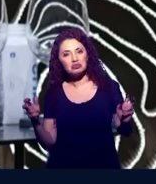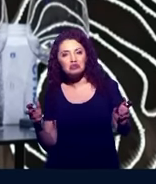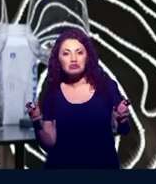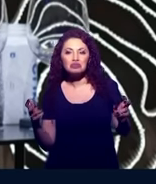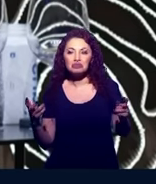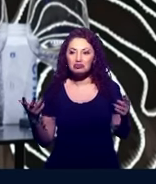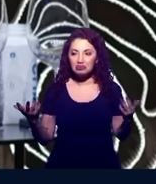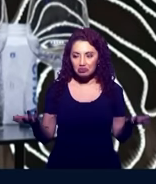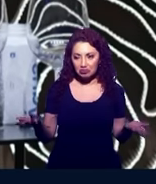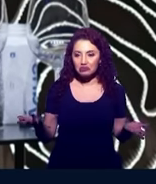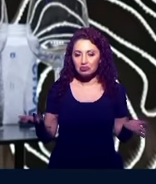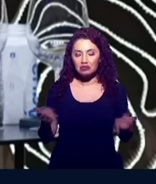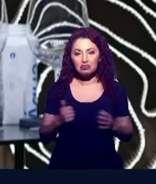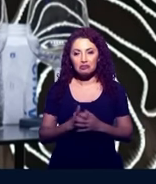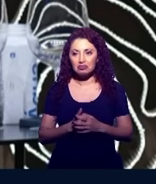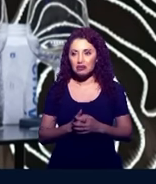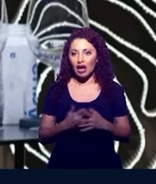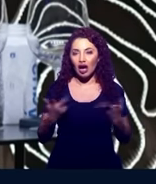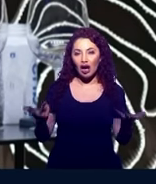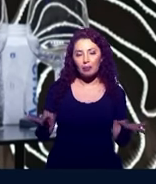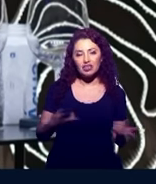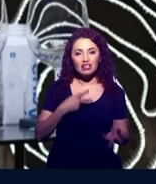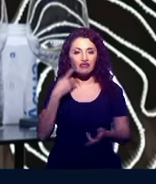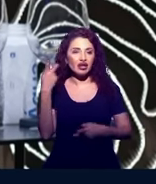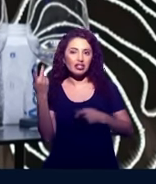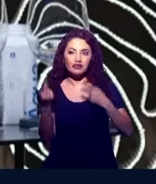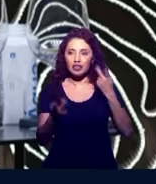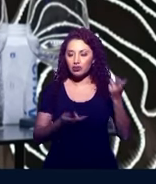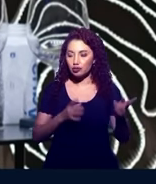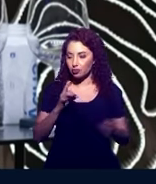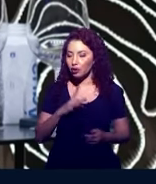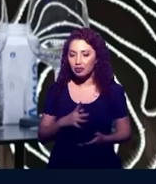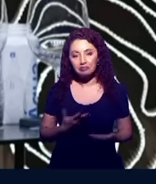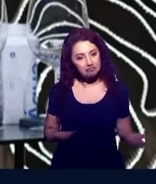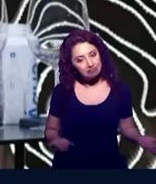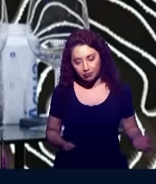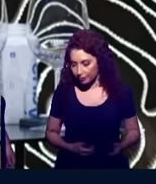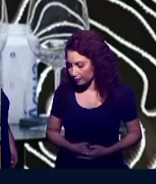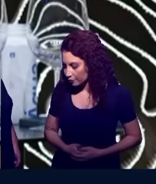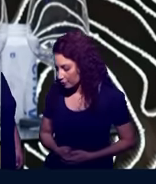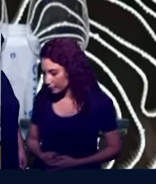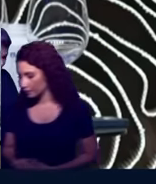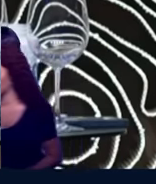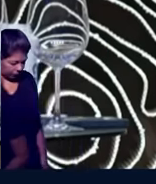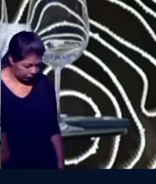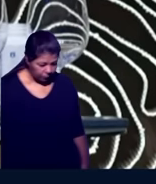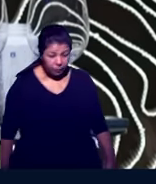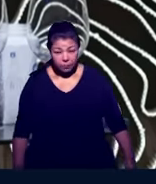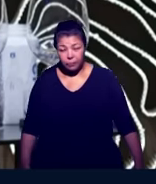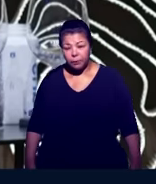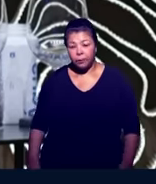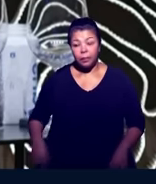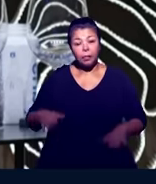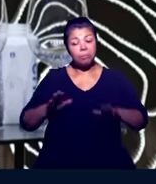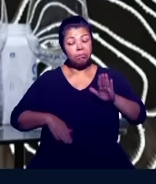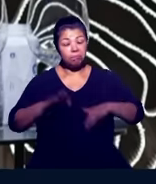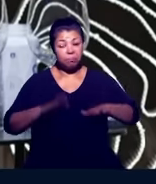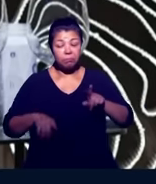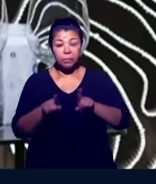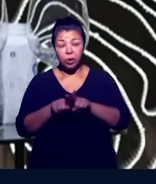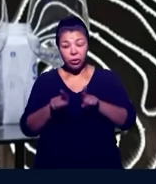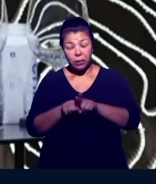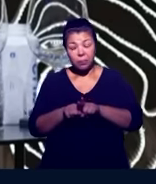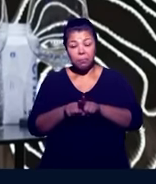o isso é ortodoxia tem a ver com com as necessidades no momento